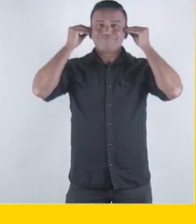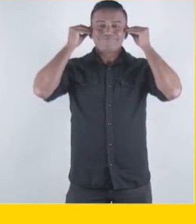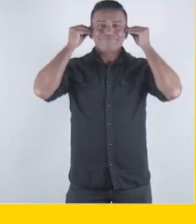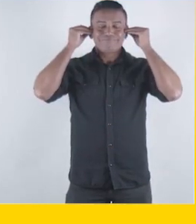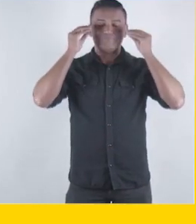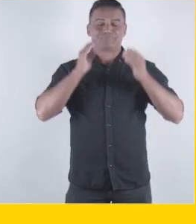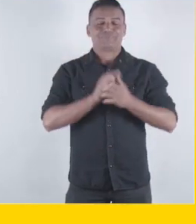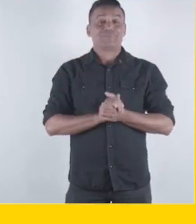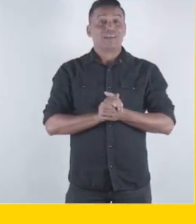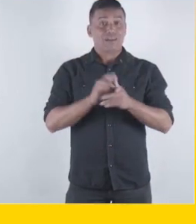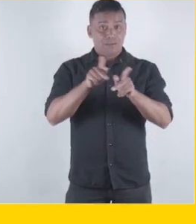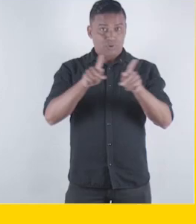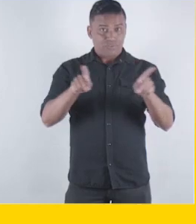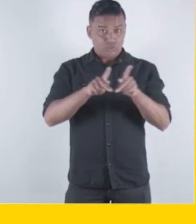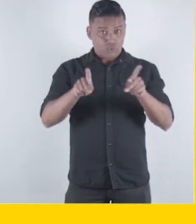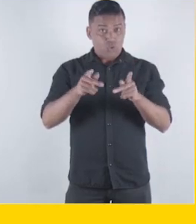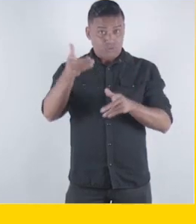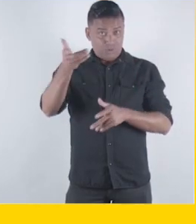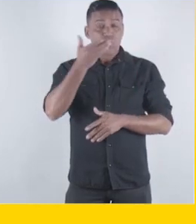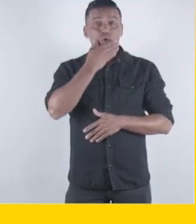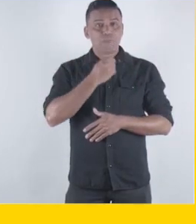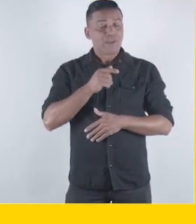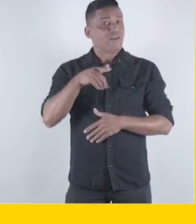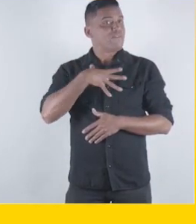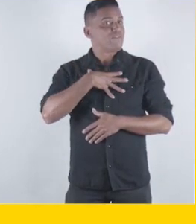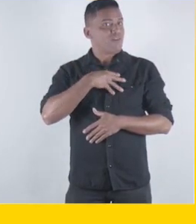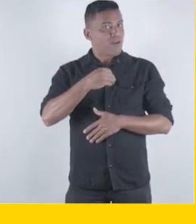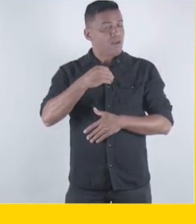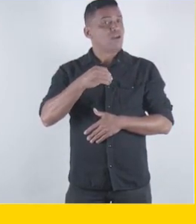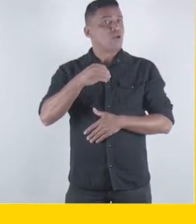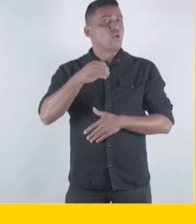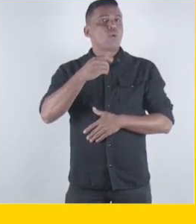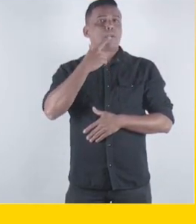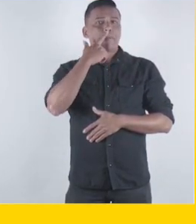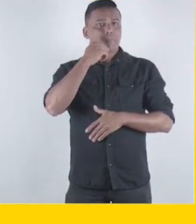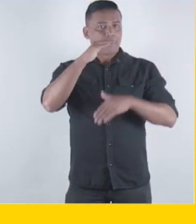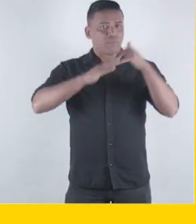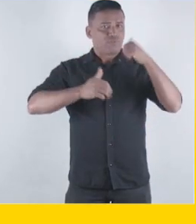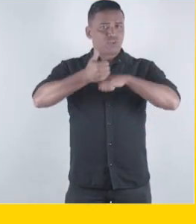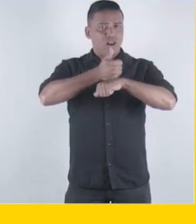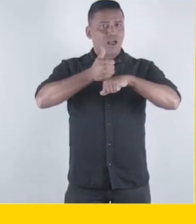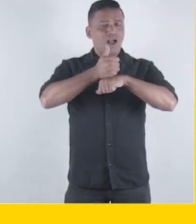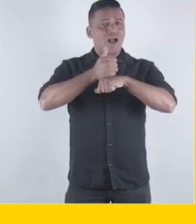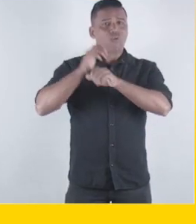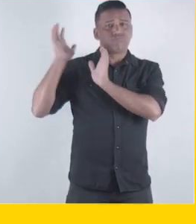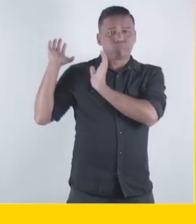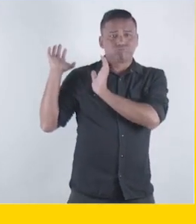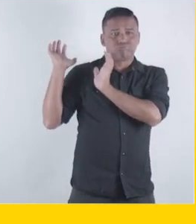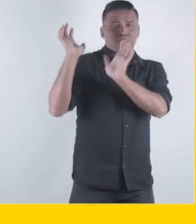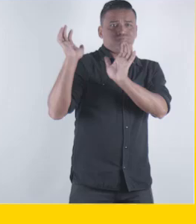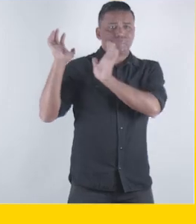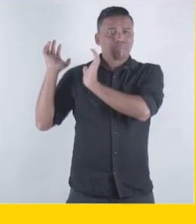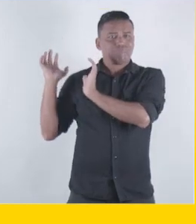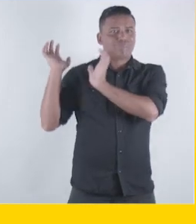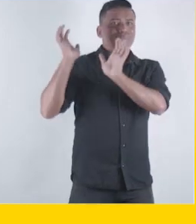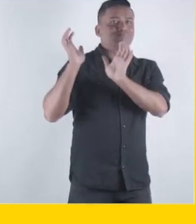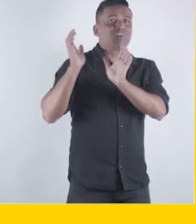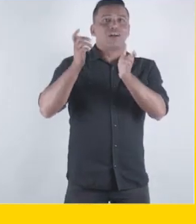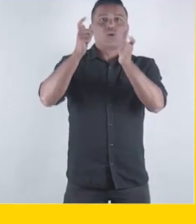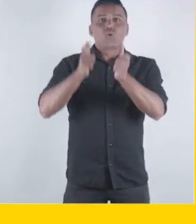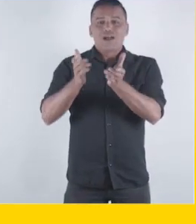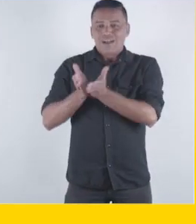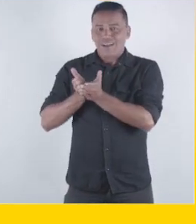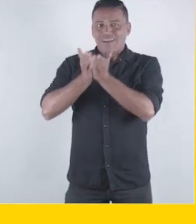O professor é filho de operário, o pai foi carregador de cais, estivador